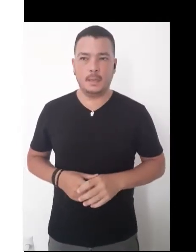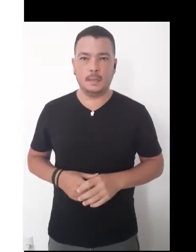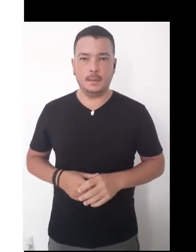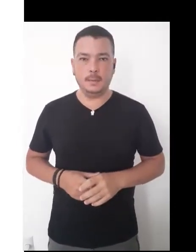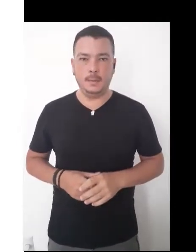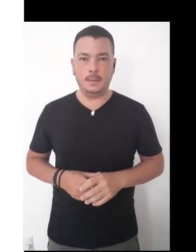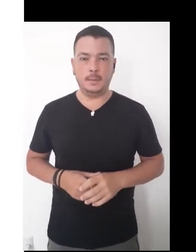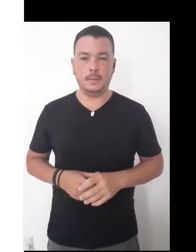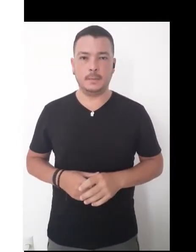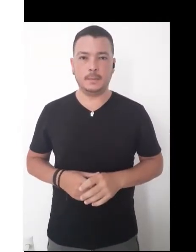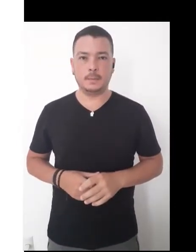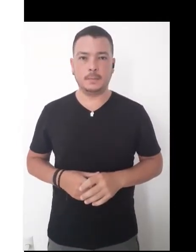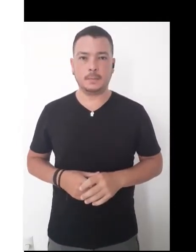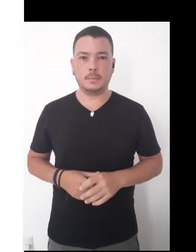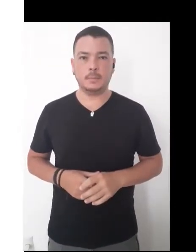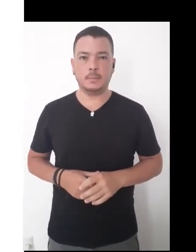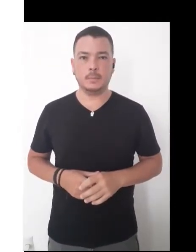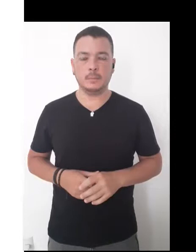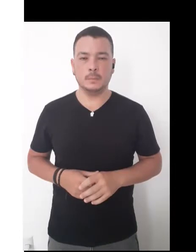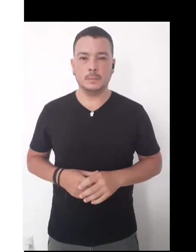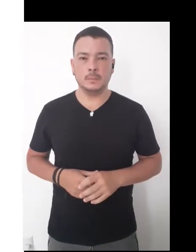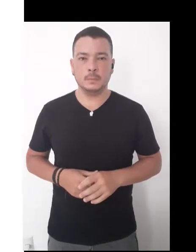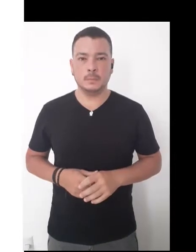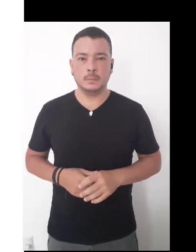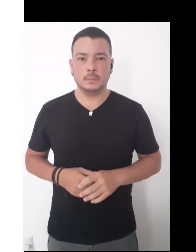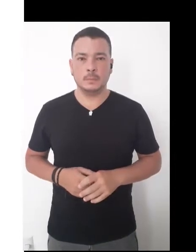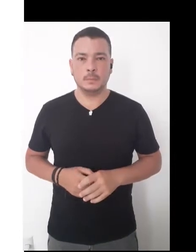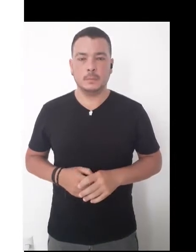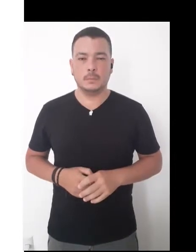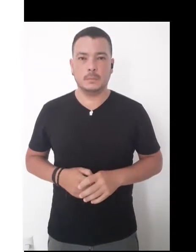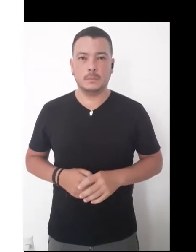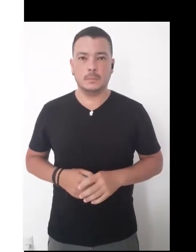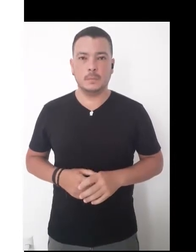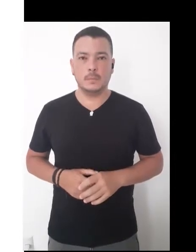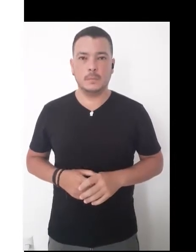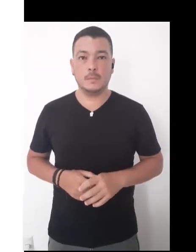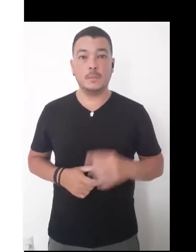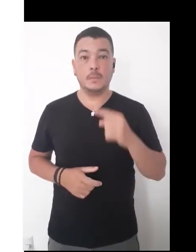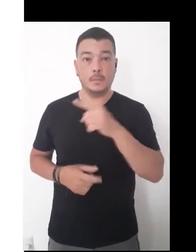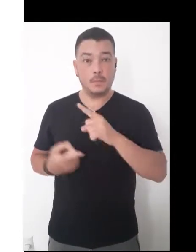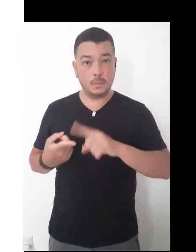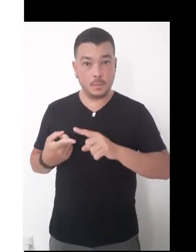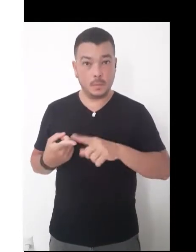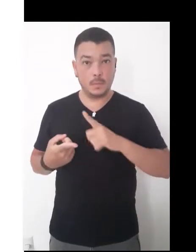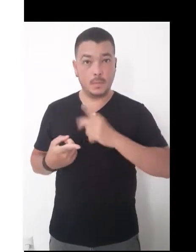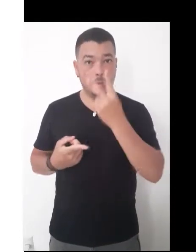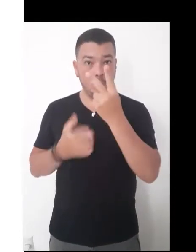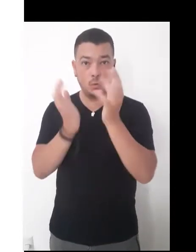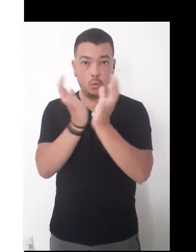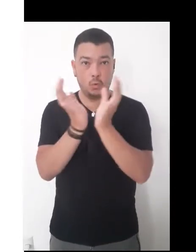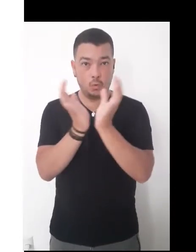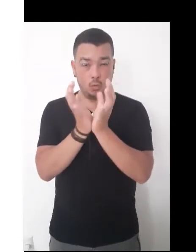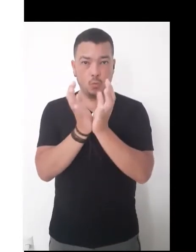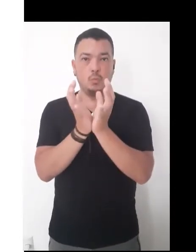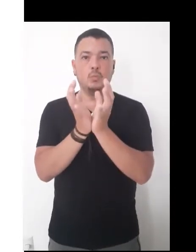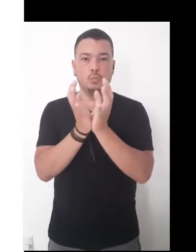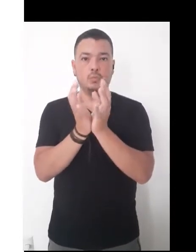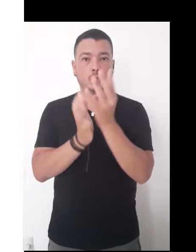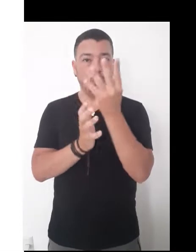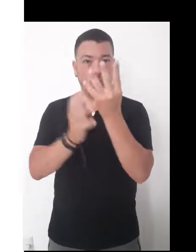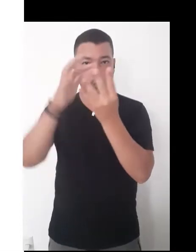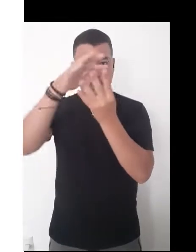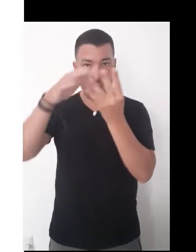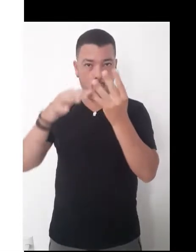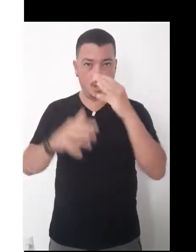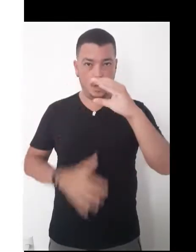banco de memória desse aqui e vai pelos pinos direto para a placa-mãe. Né? Aqui eu tenho dois grupos de 4 chips